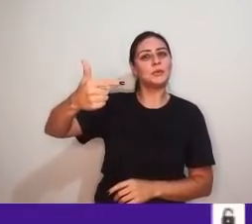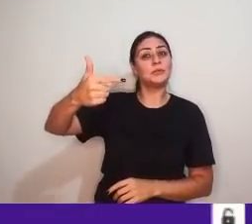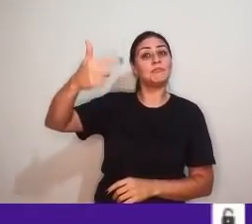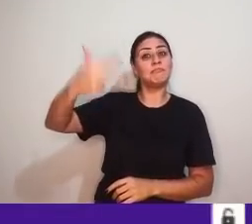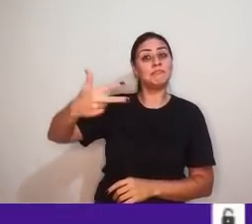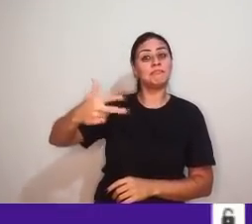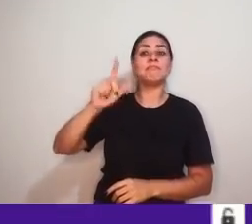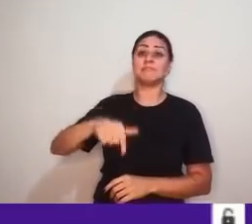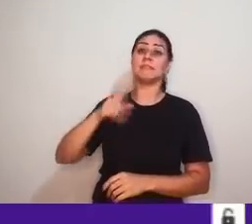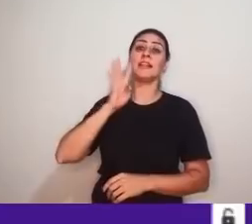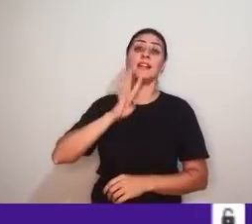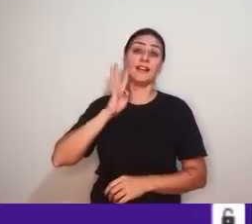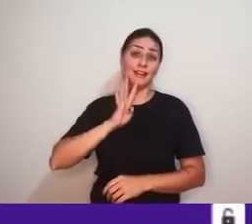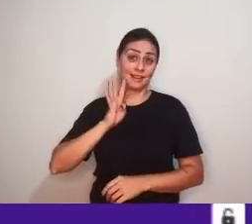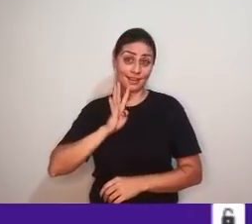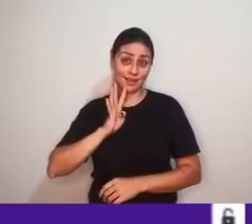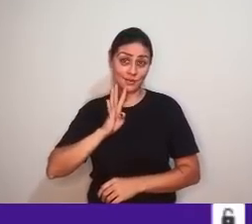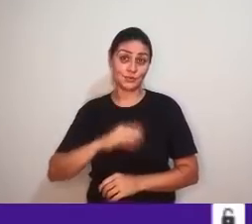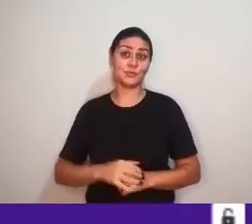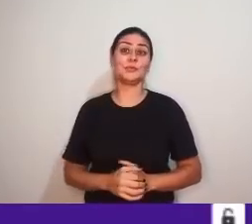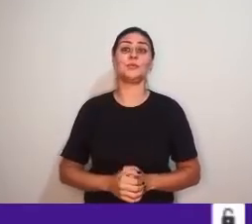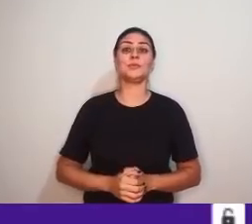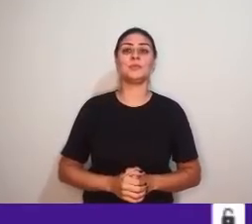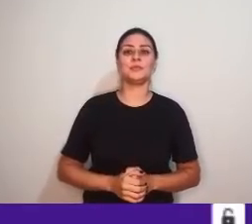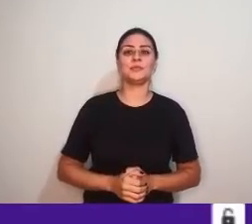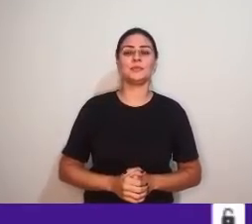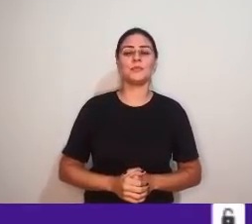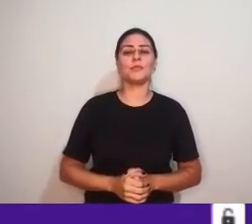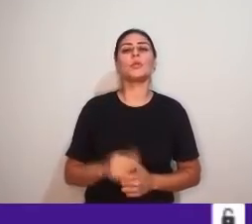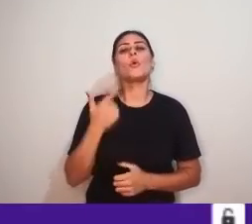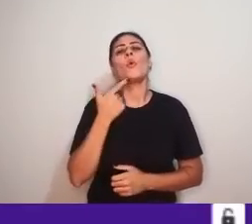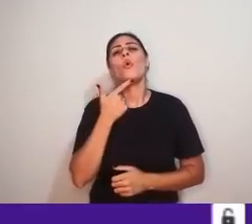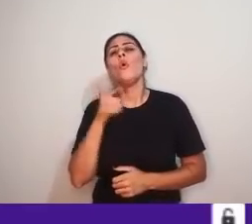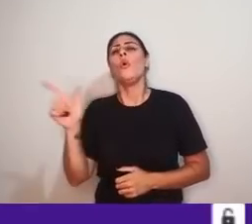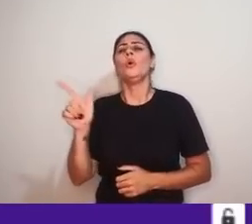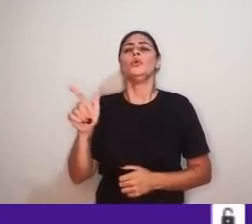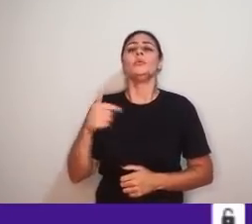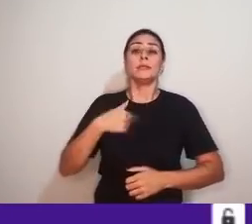lugar, segundo lugar, terceiro lugar. Então é muito legal o Kahoot. Tá?